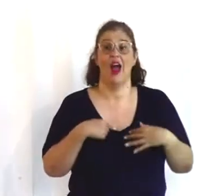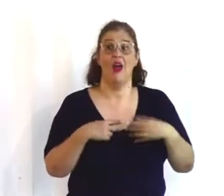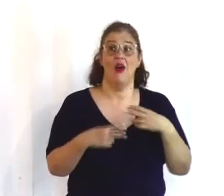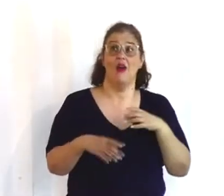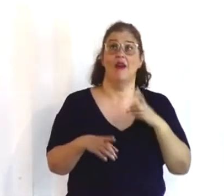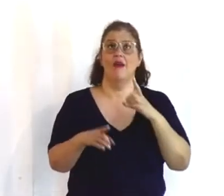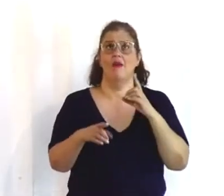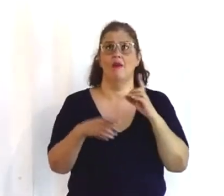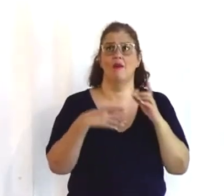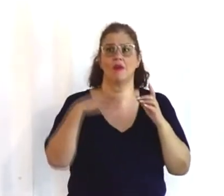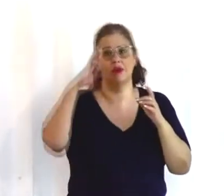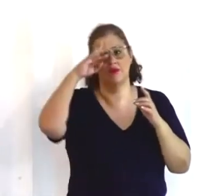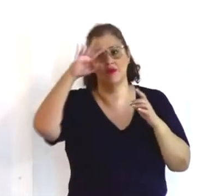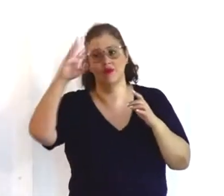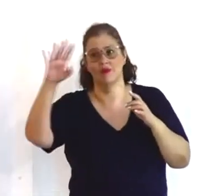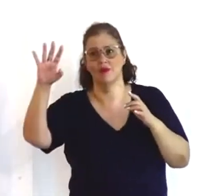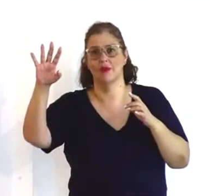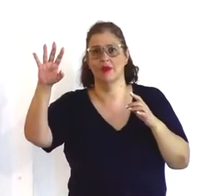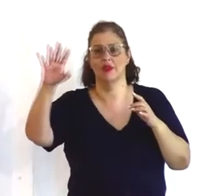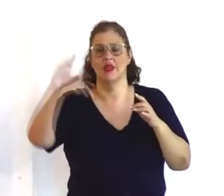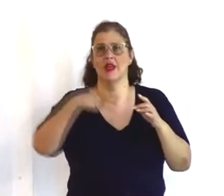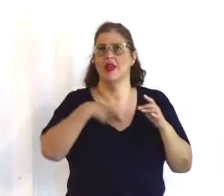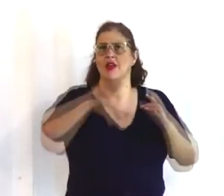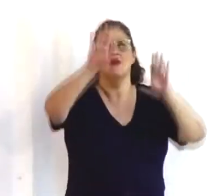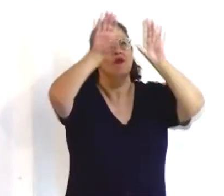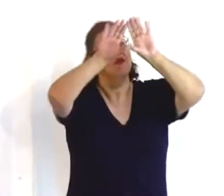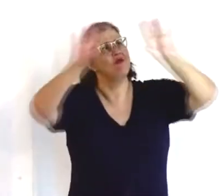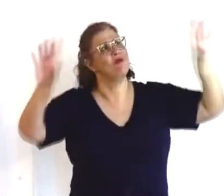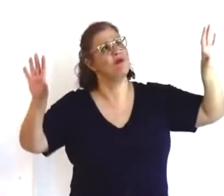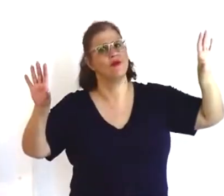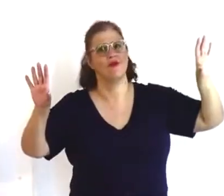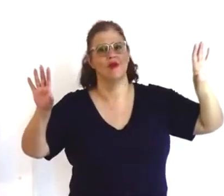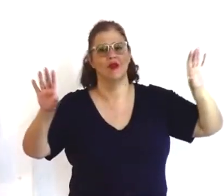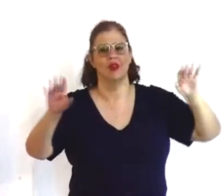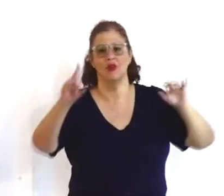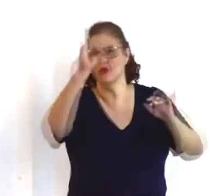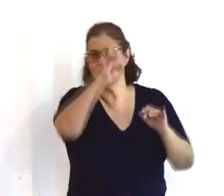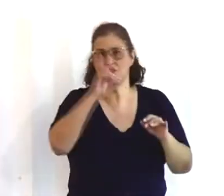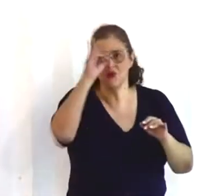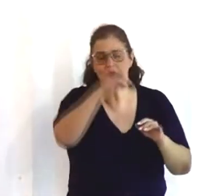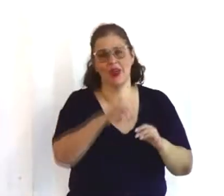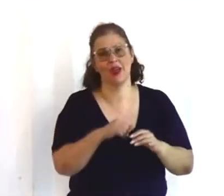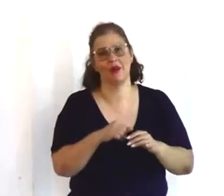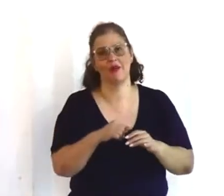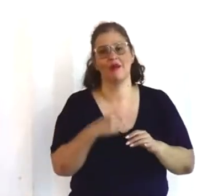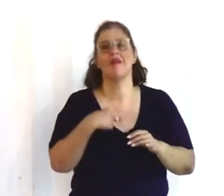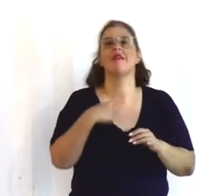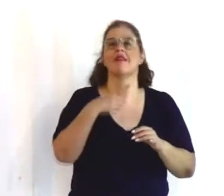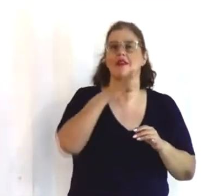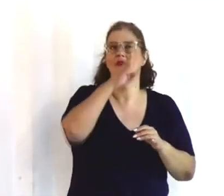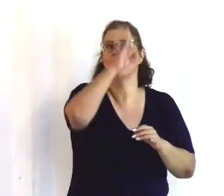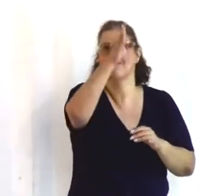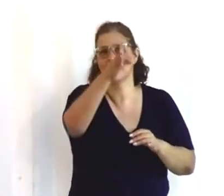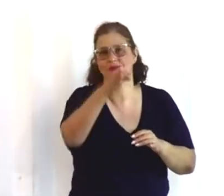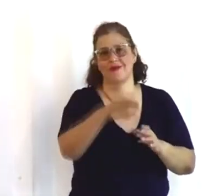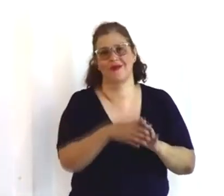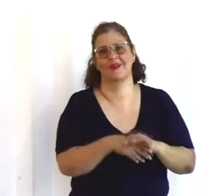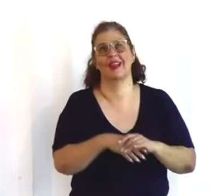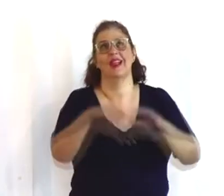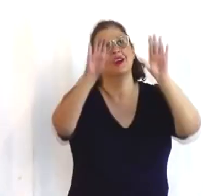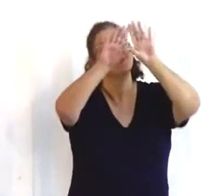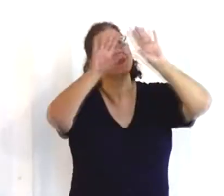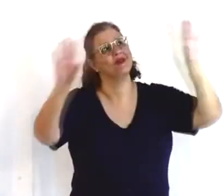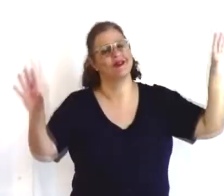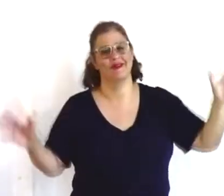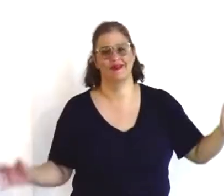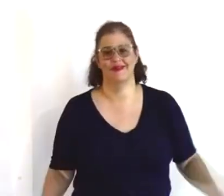Olha que coisa interessante, foi no domingo, no primeiro dia da semana, no dia do Senhor, o Senhor se